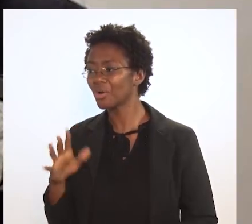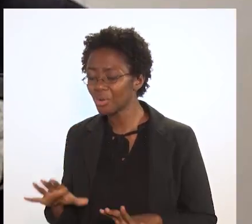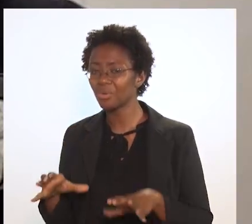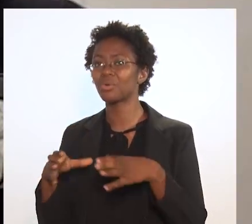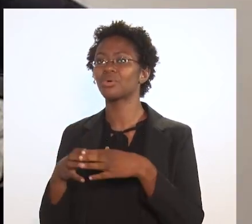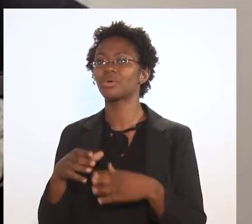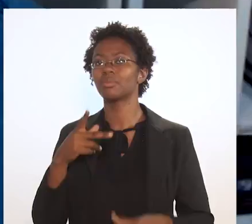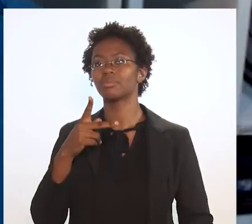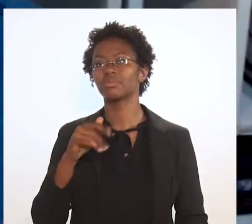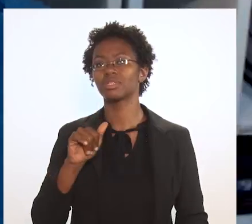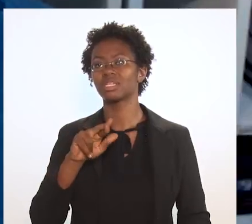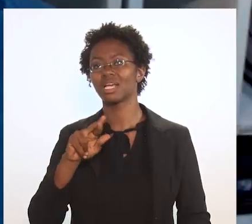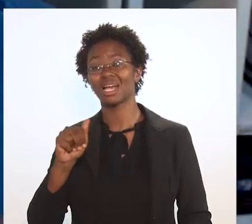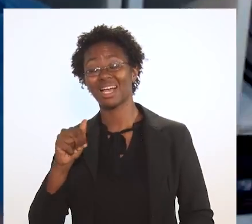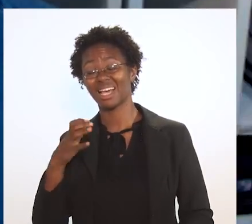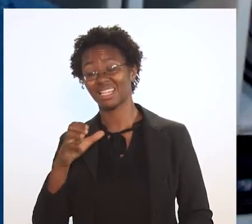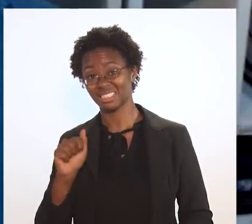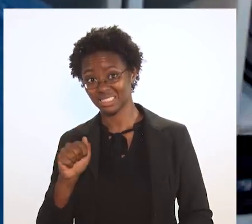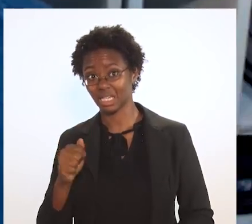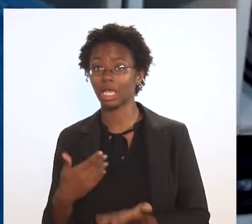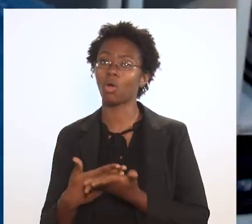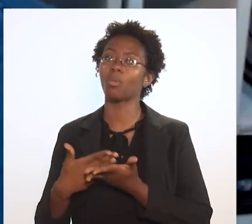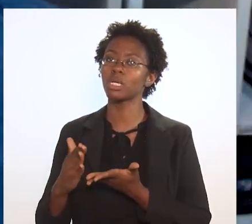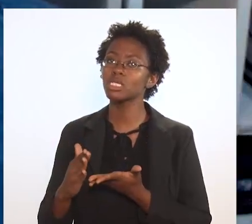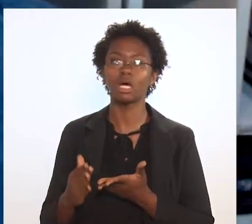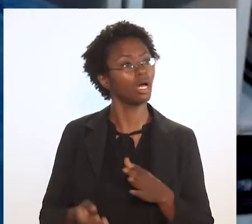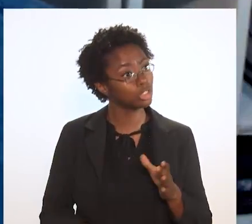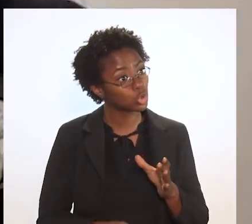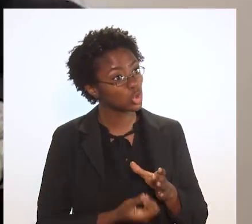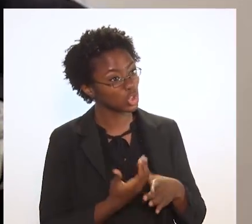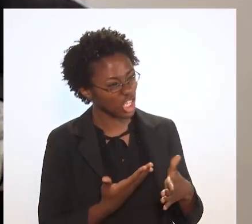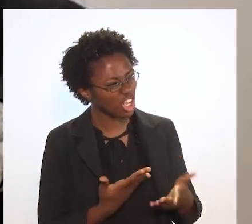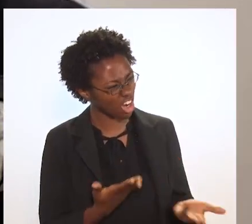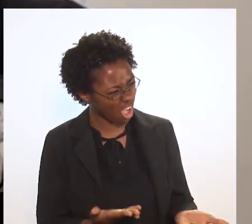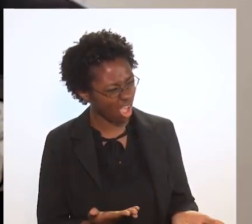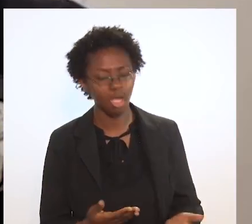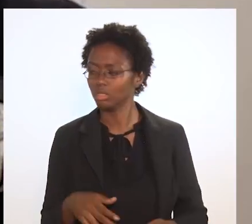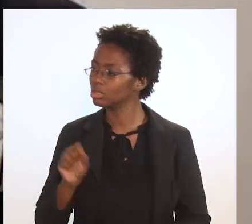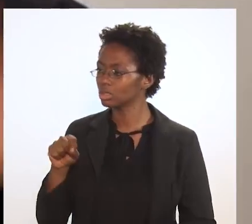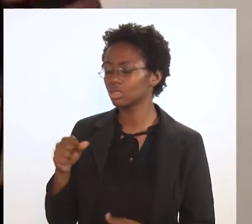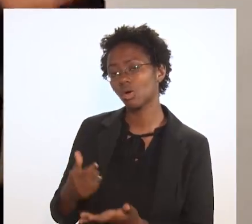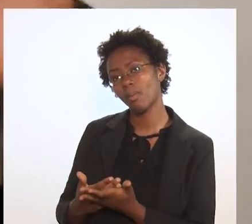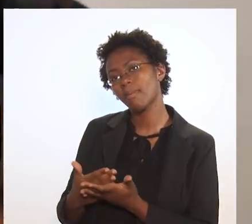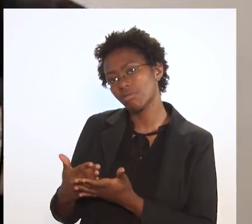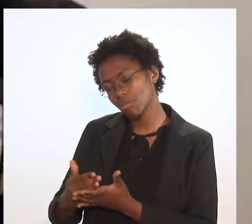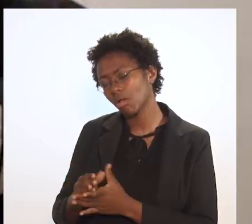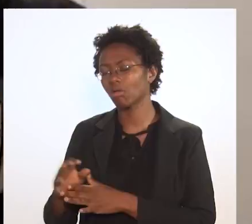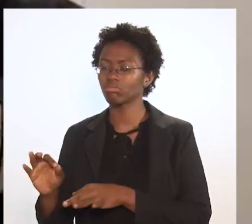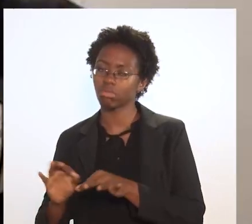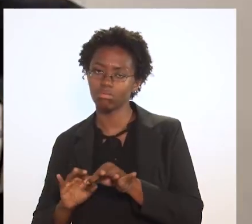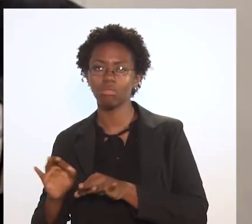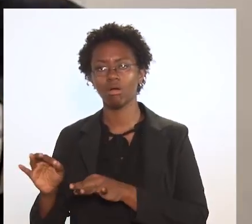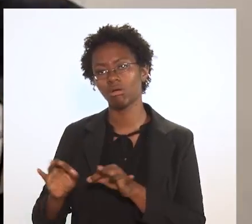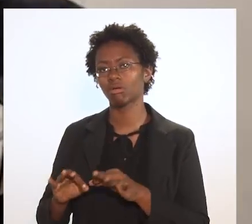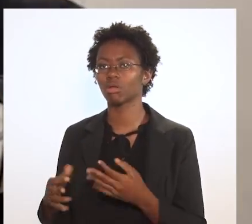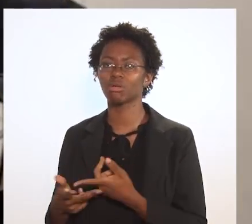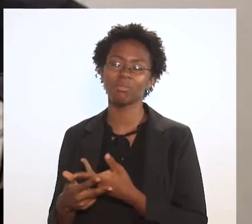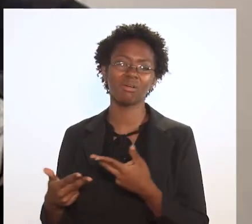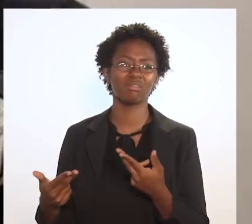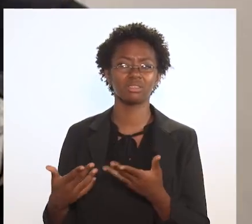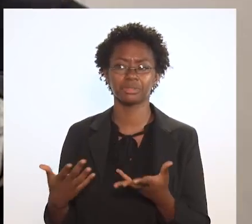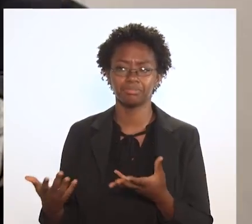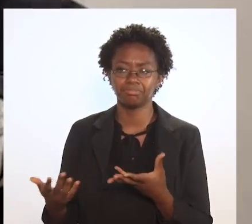grupo Pirraça. Que estava se formando, então, naquela época? Estava se profissionalizando, né, na